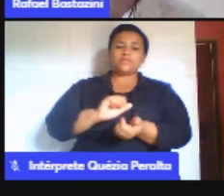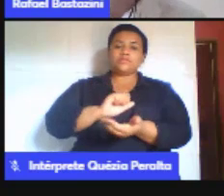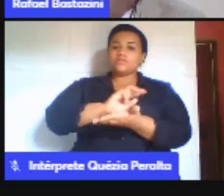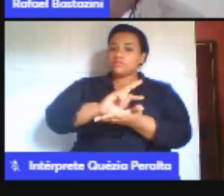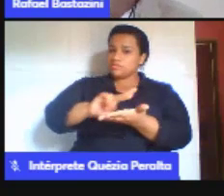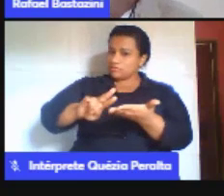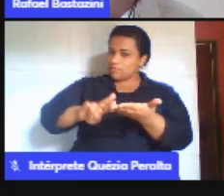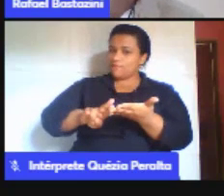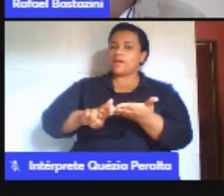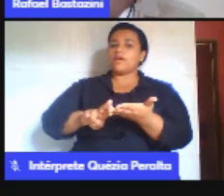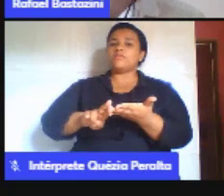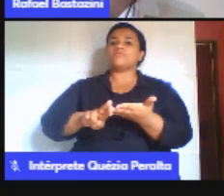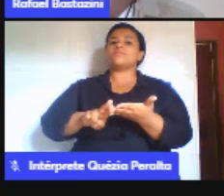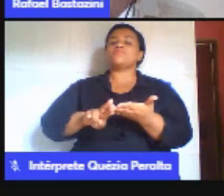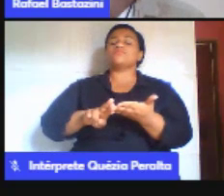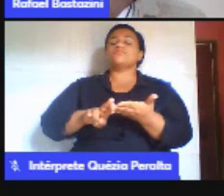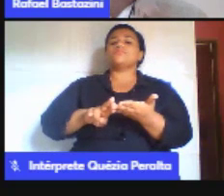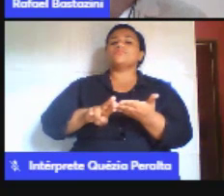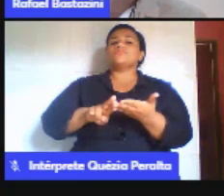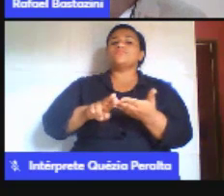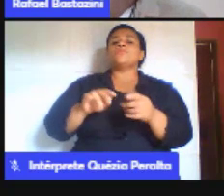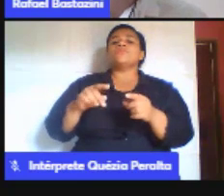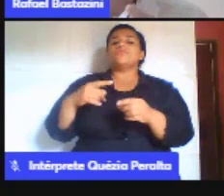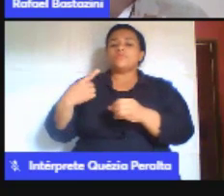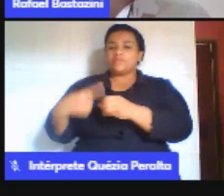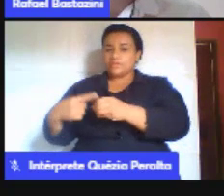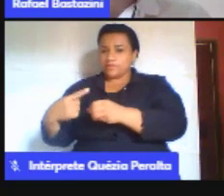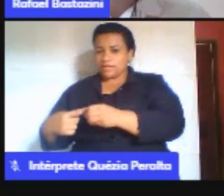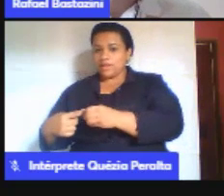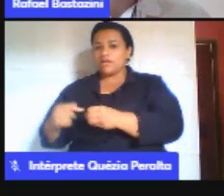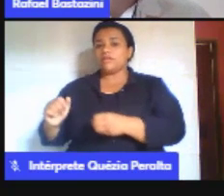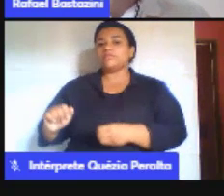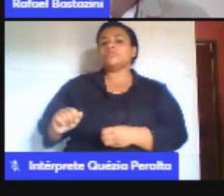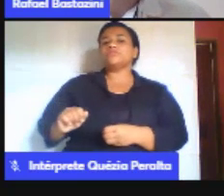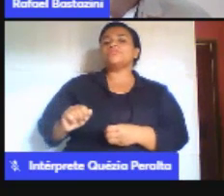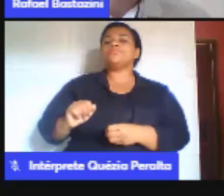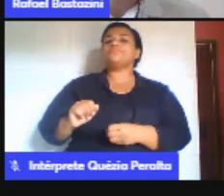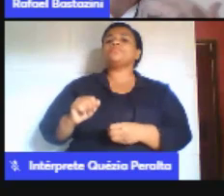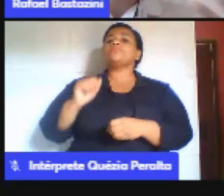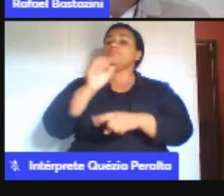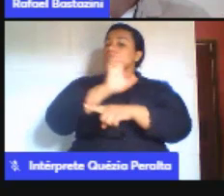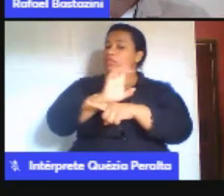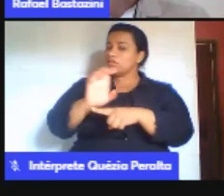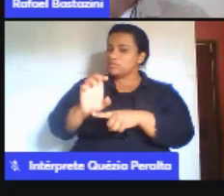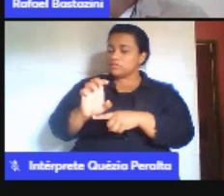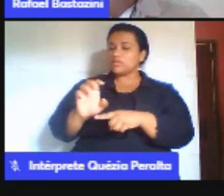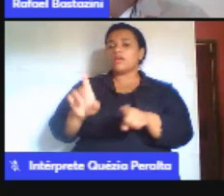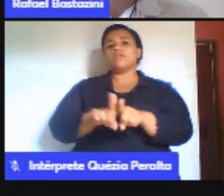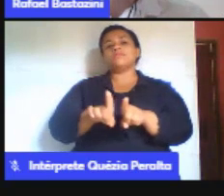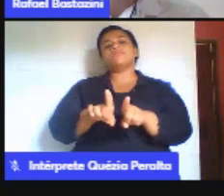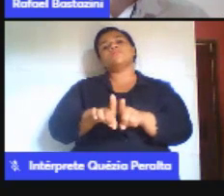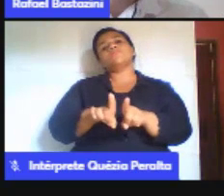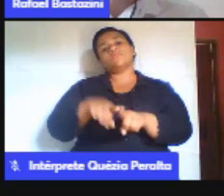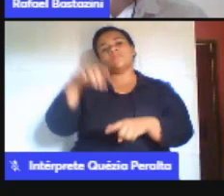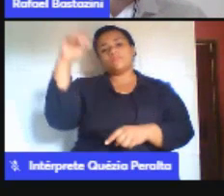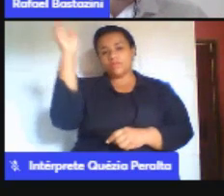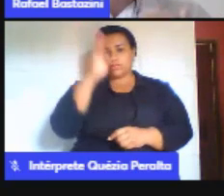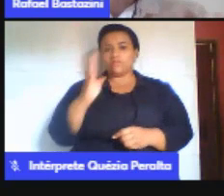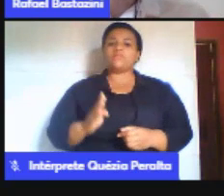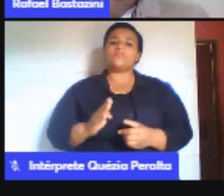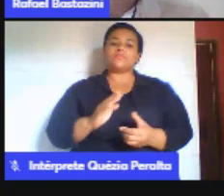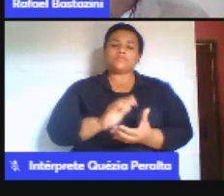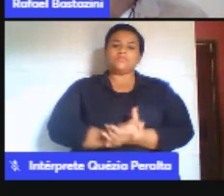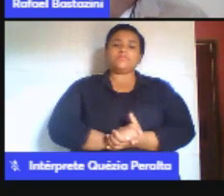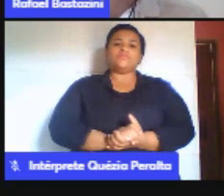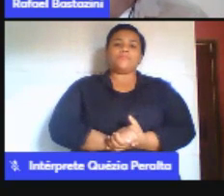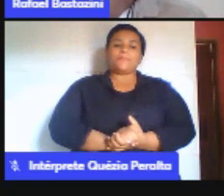de transformações no espaço, a gente vai ter também a transformação das práticas do sujeito, do